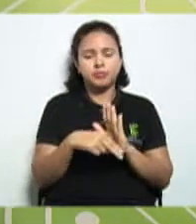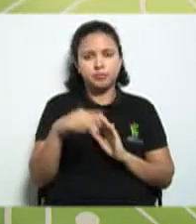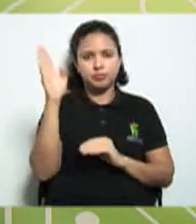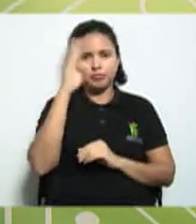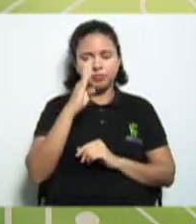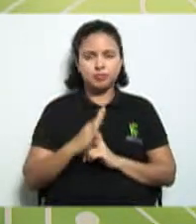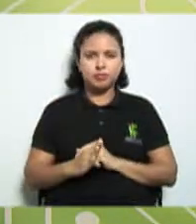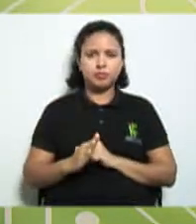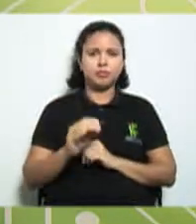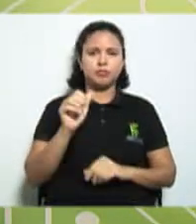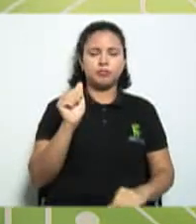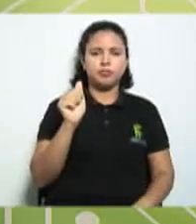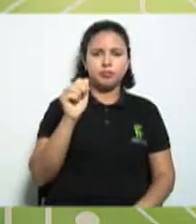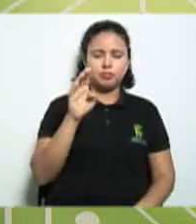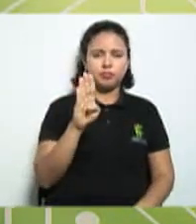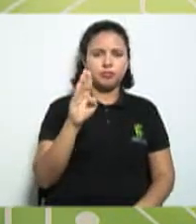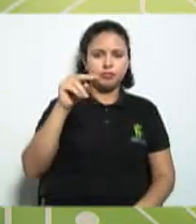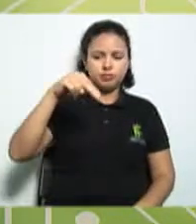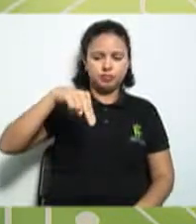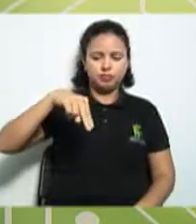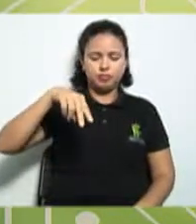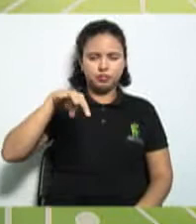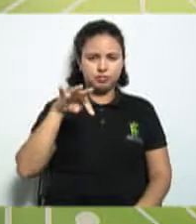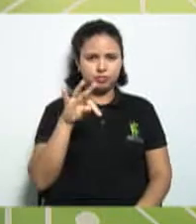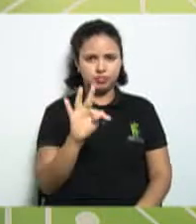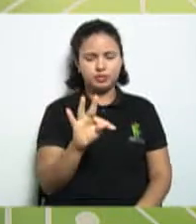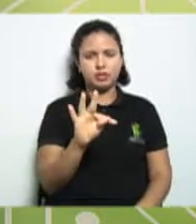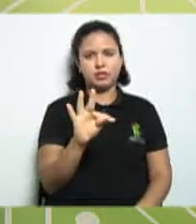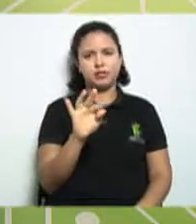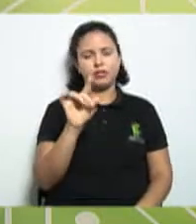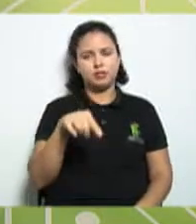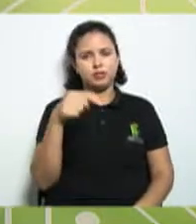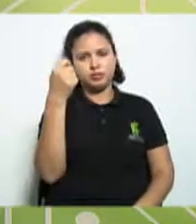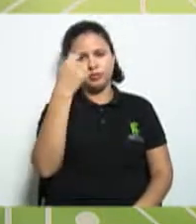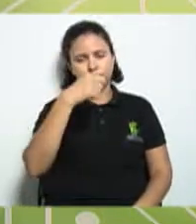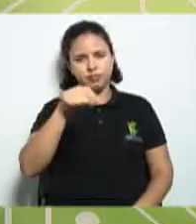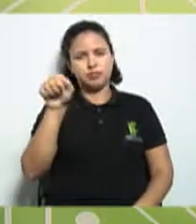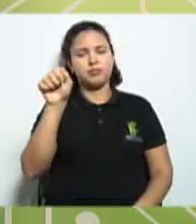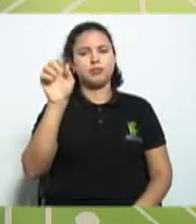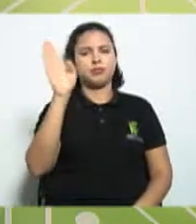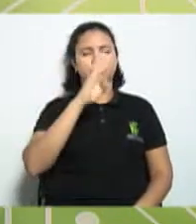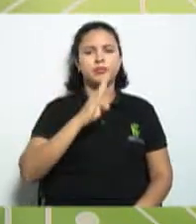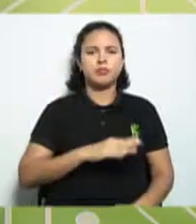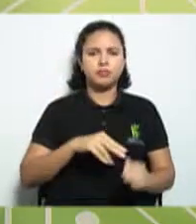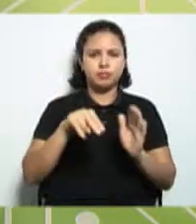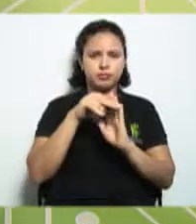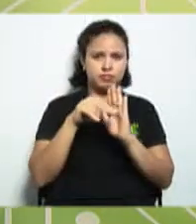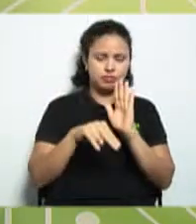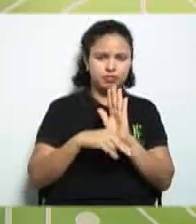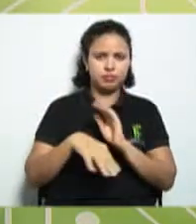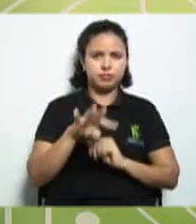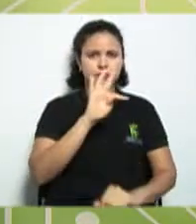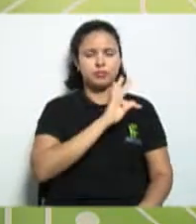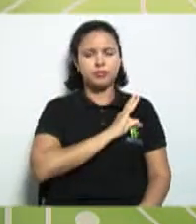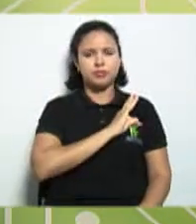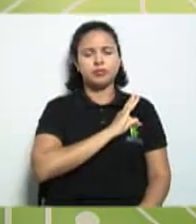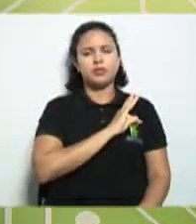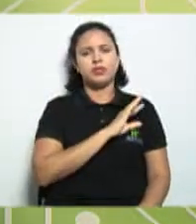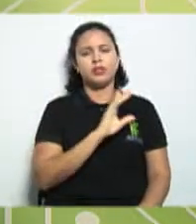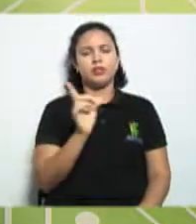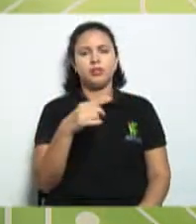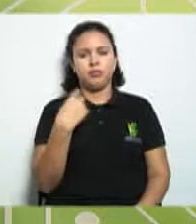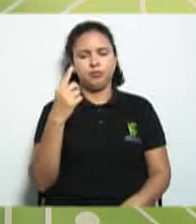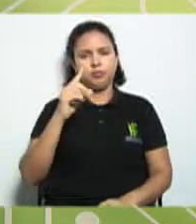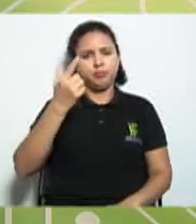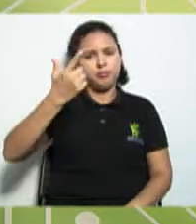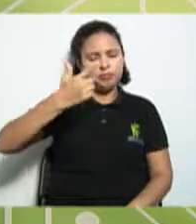da ABNT, que é a Associação Brasileira de Normas Técnicas, que nós mais utilizamos